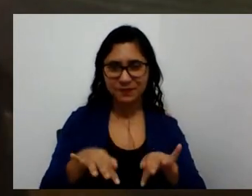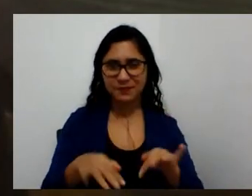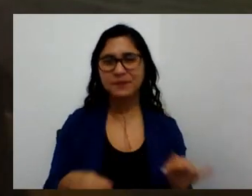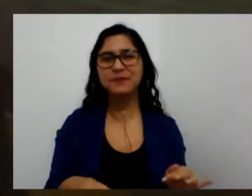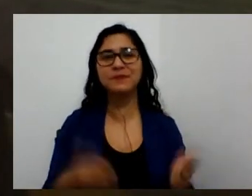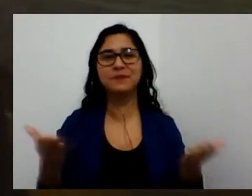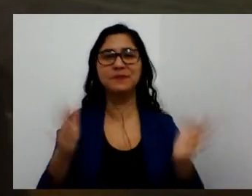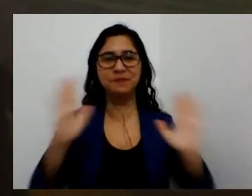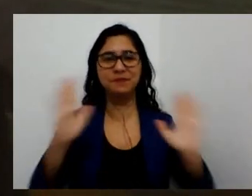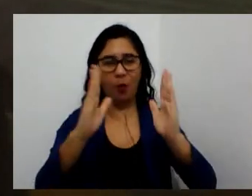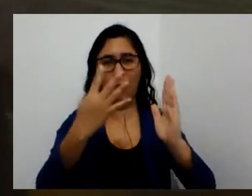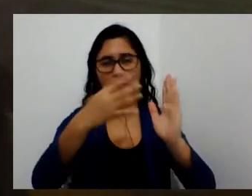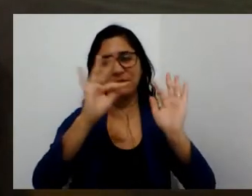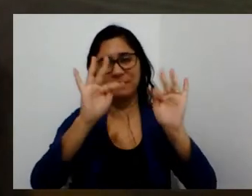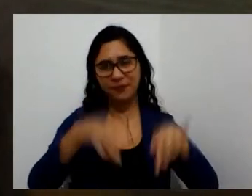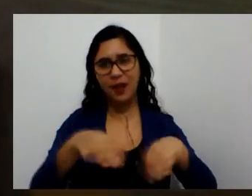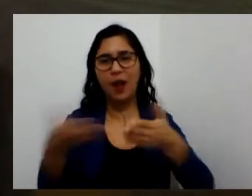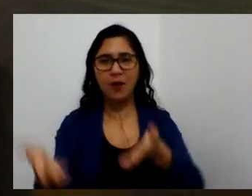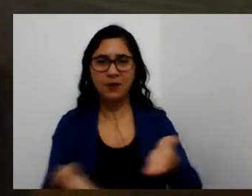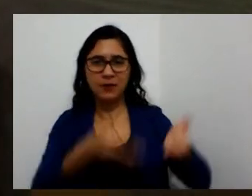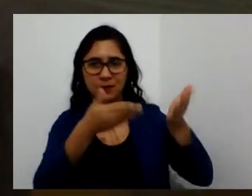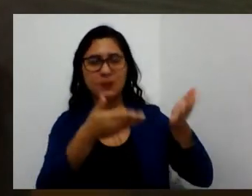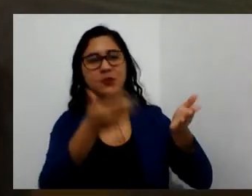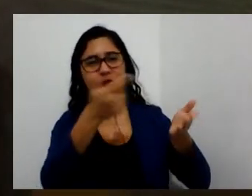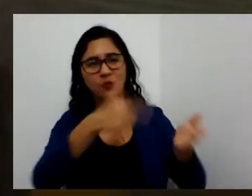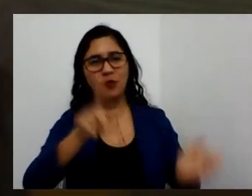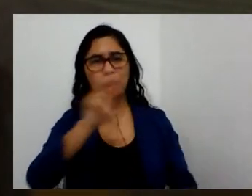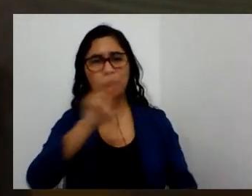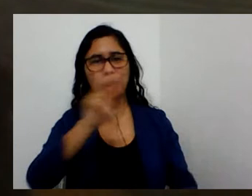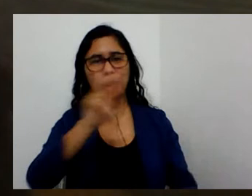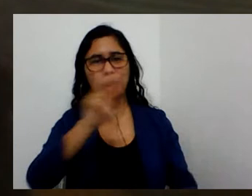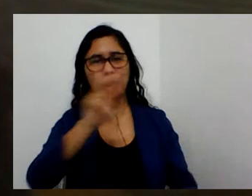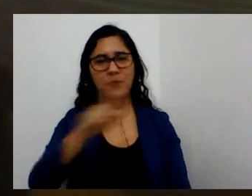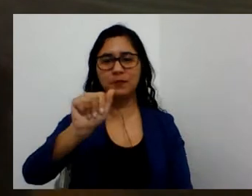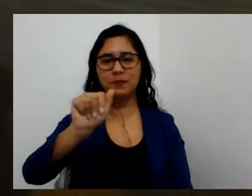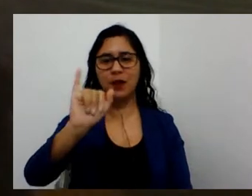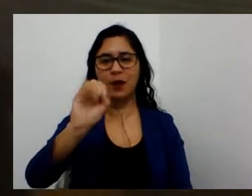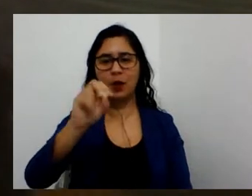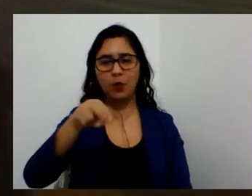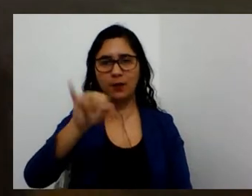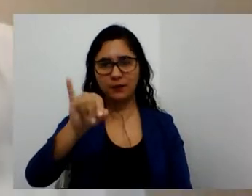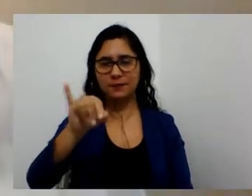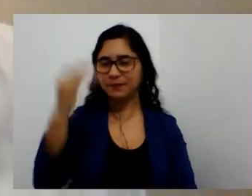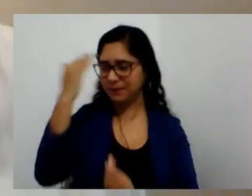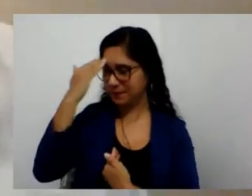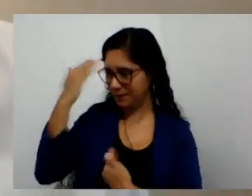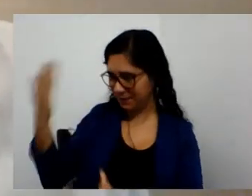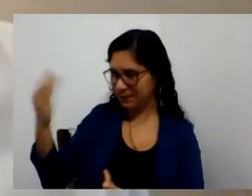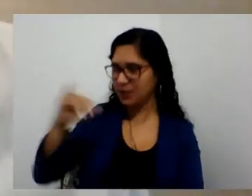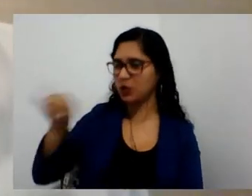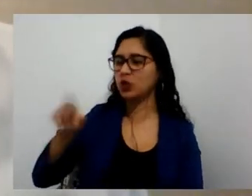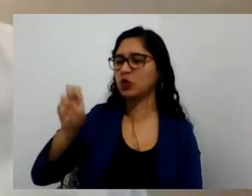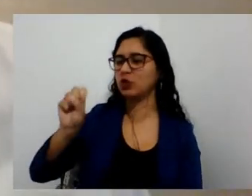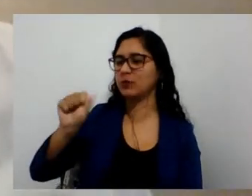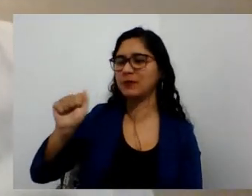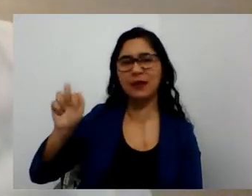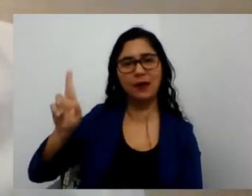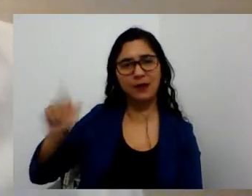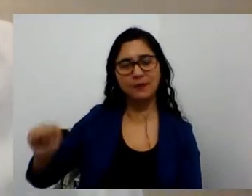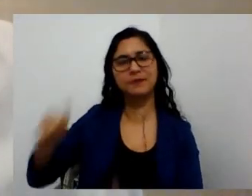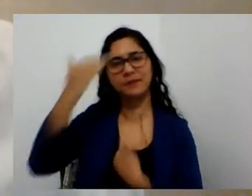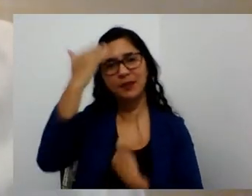Encerramos esse bloco e eu queria passar a palavra de volta ao professor Baiano. Obrigado, Jussara, obrigado a todos